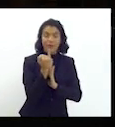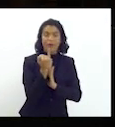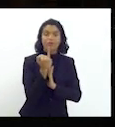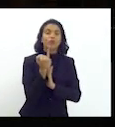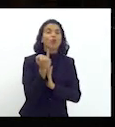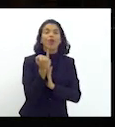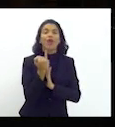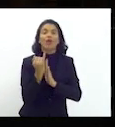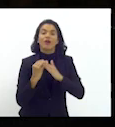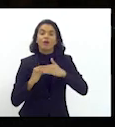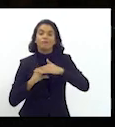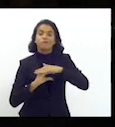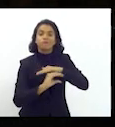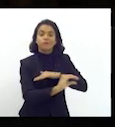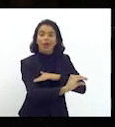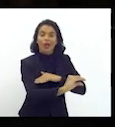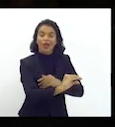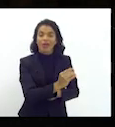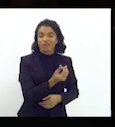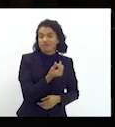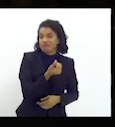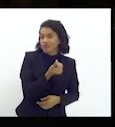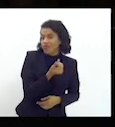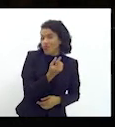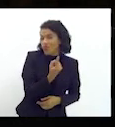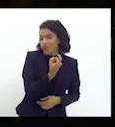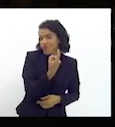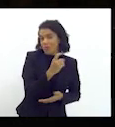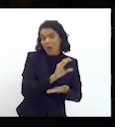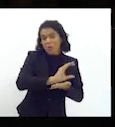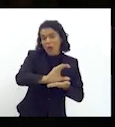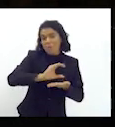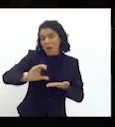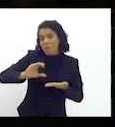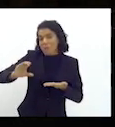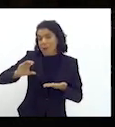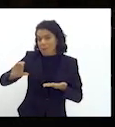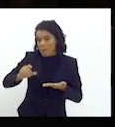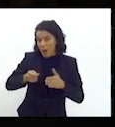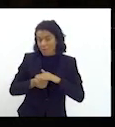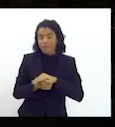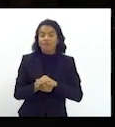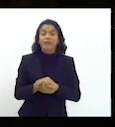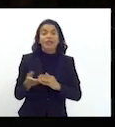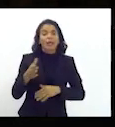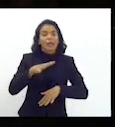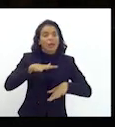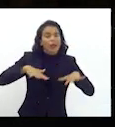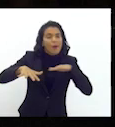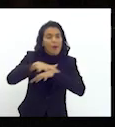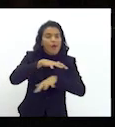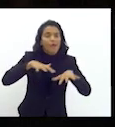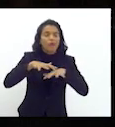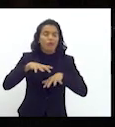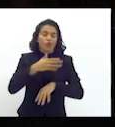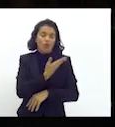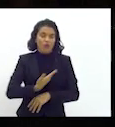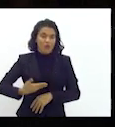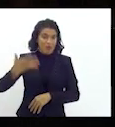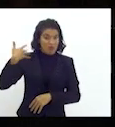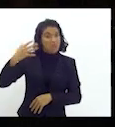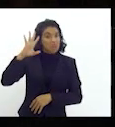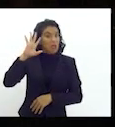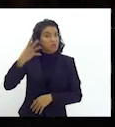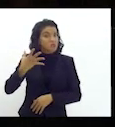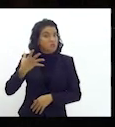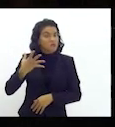vai para o caixa único investe em que quiser e esse movimento dos governadores a época deu resultado